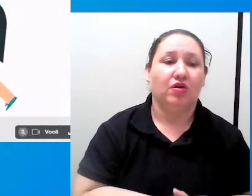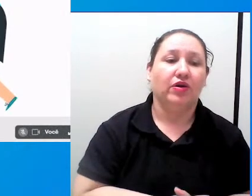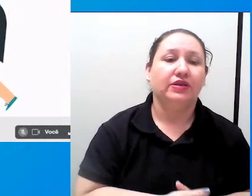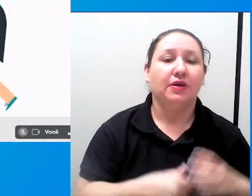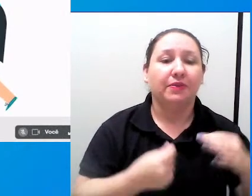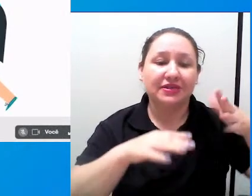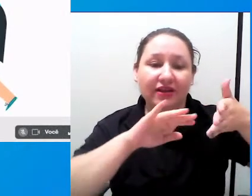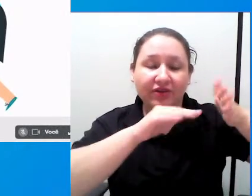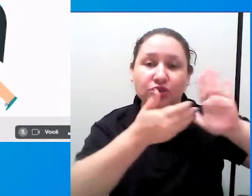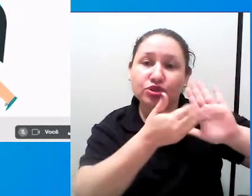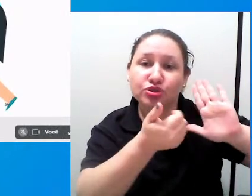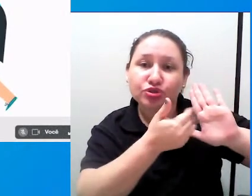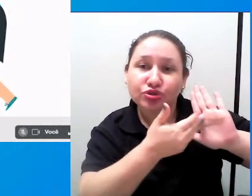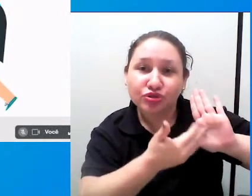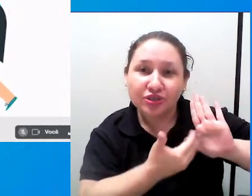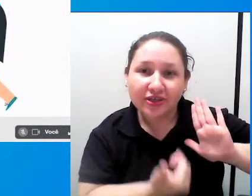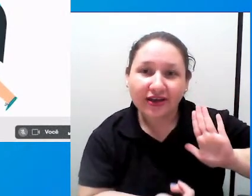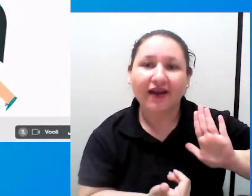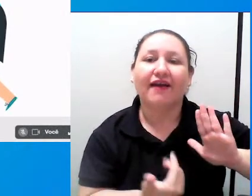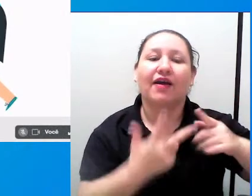aí